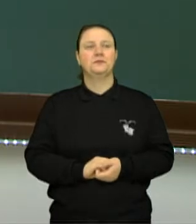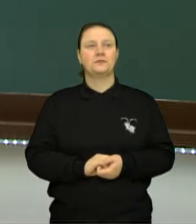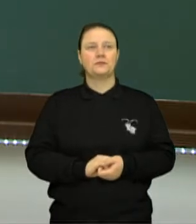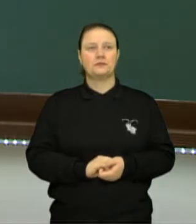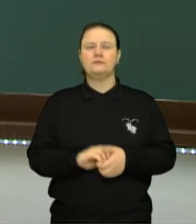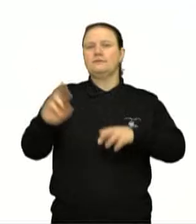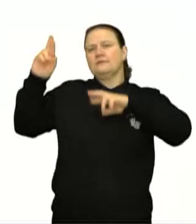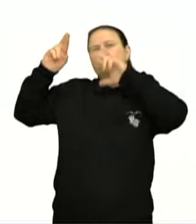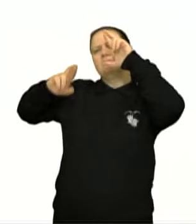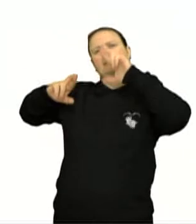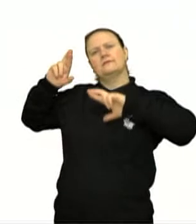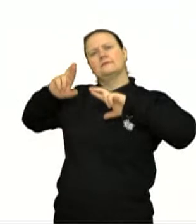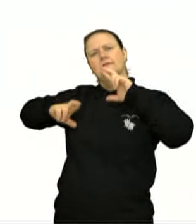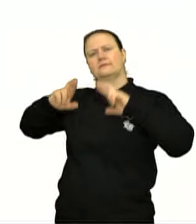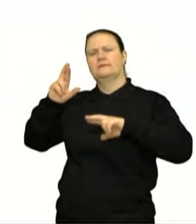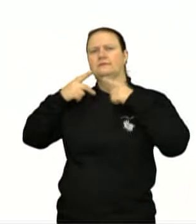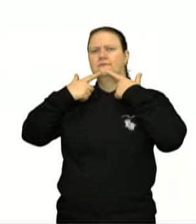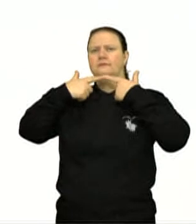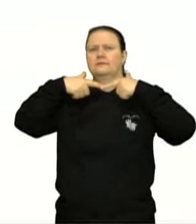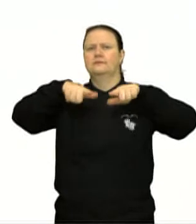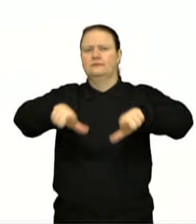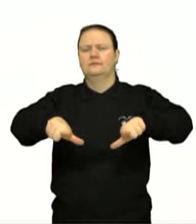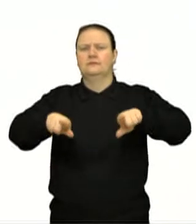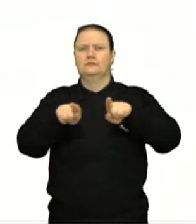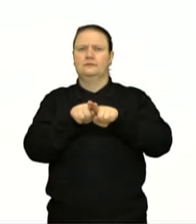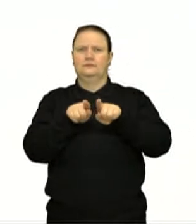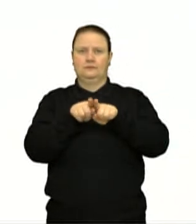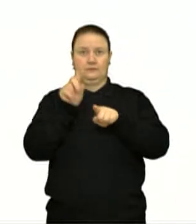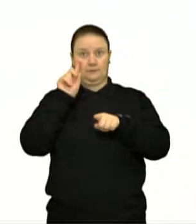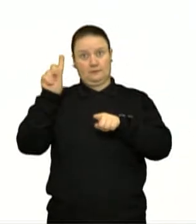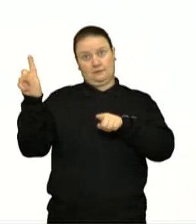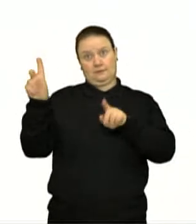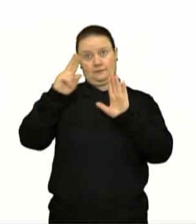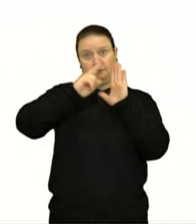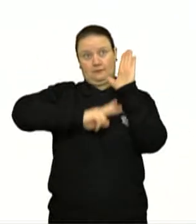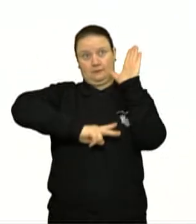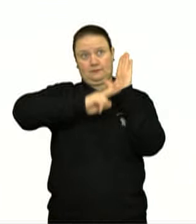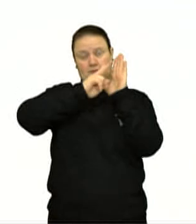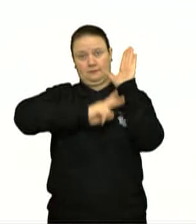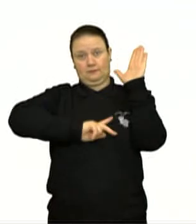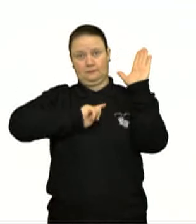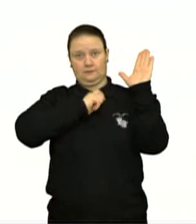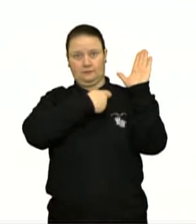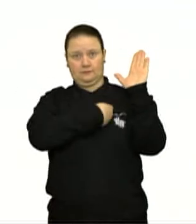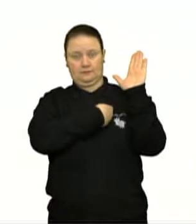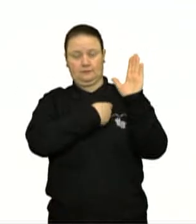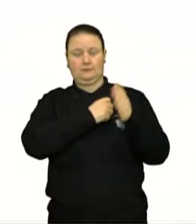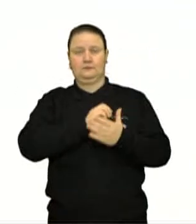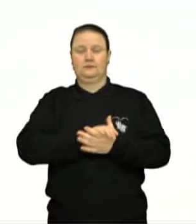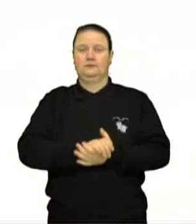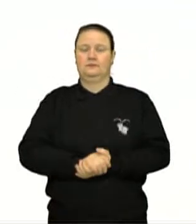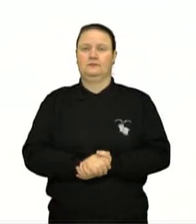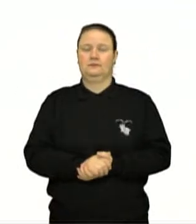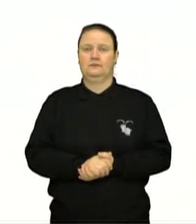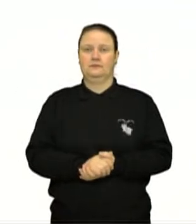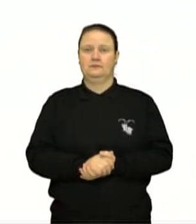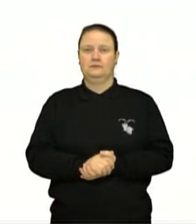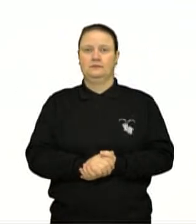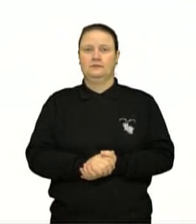língua. Así como en la viñeta y en el texto leído, hay muchas palabras en español que